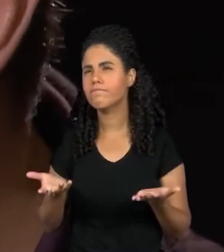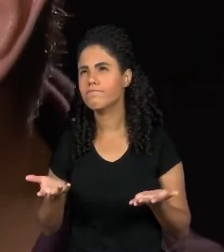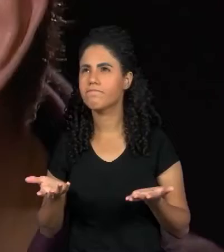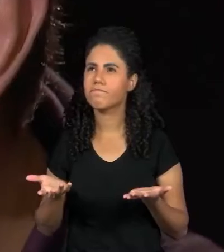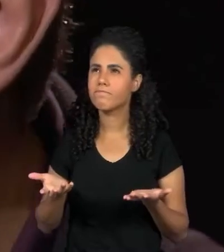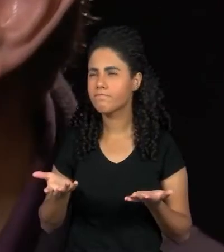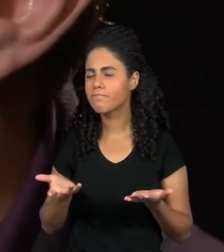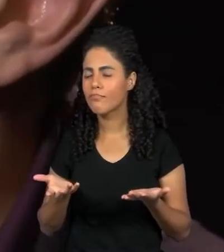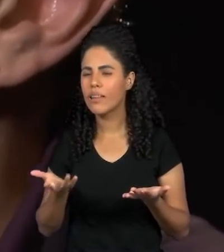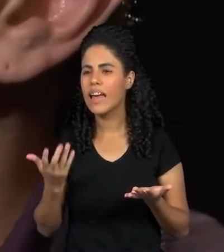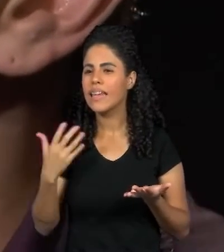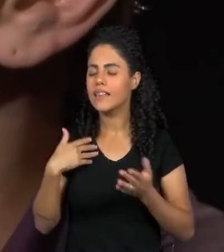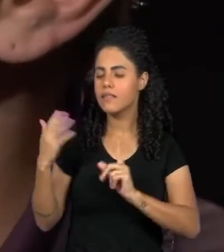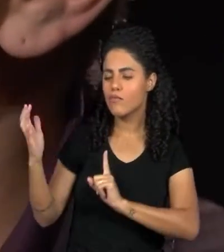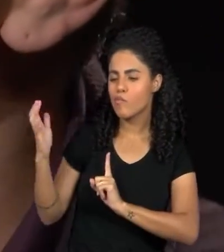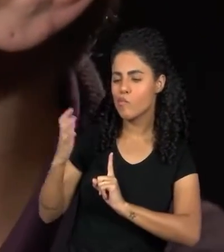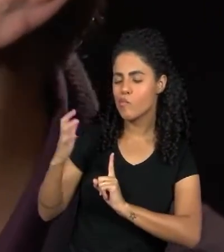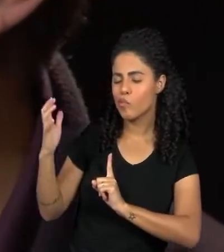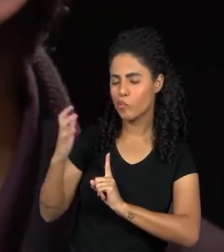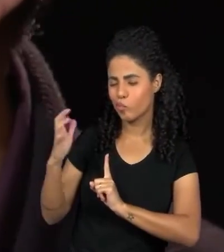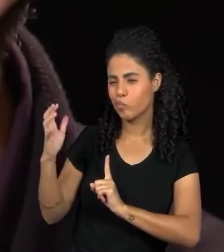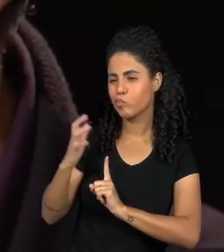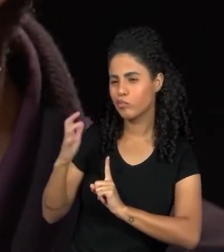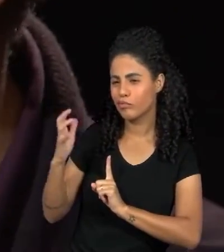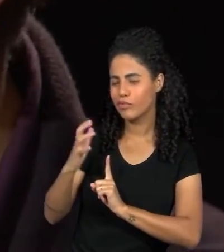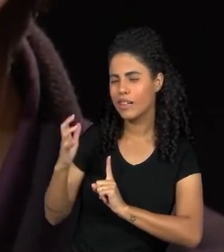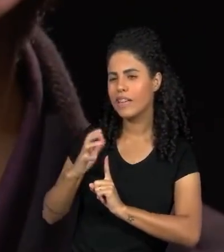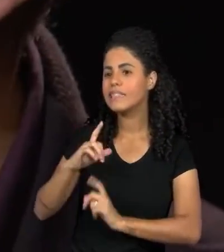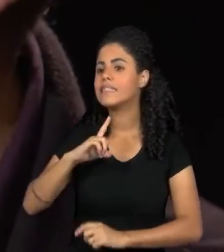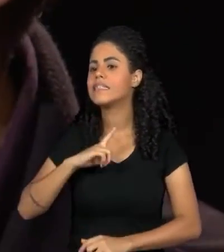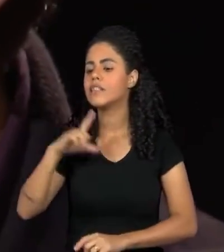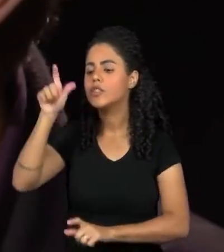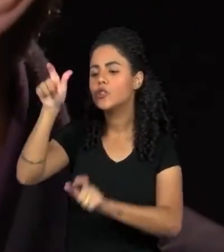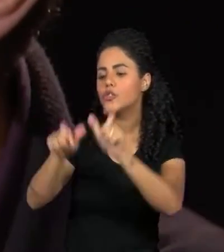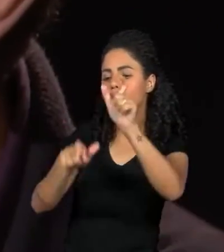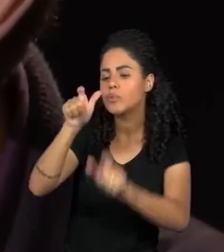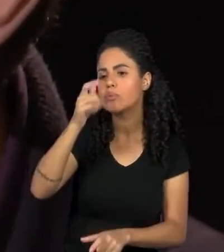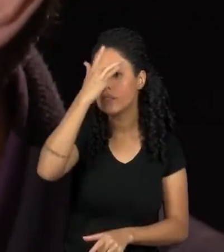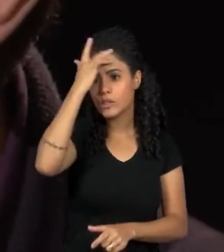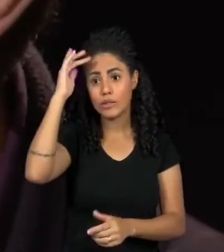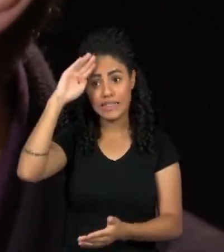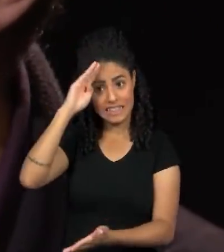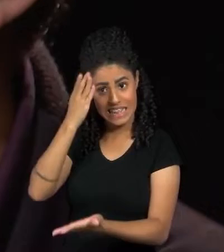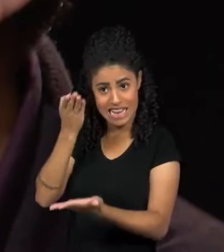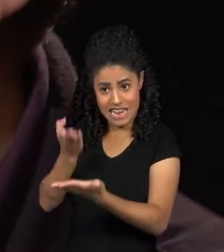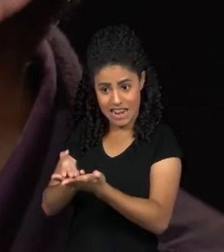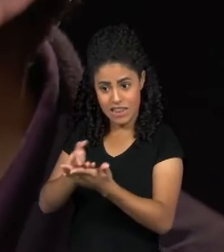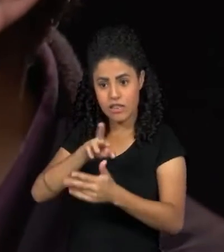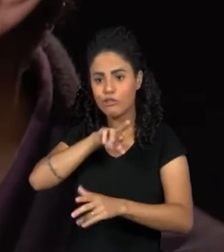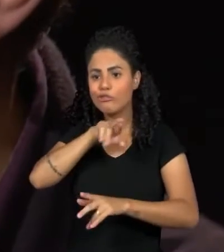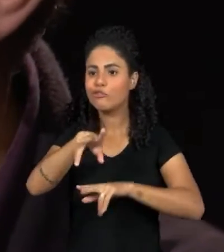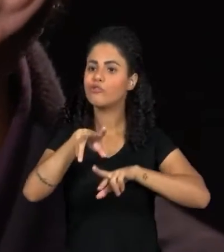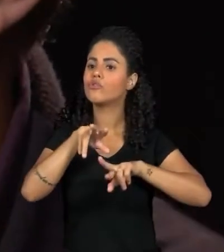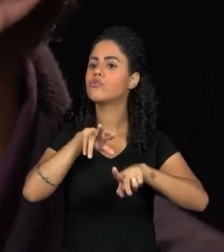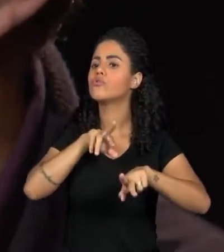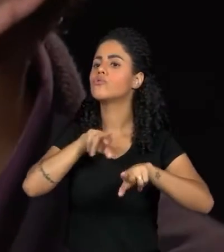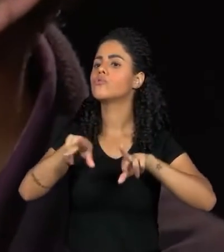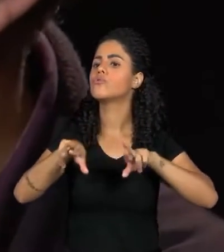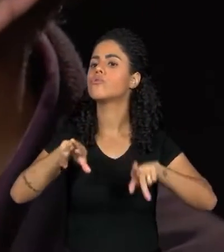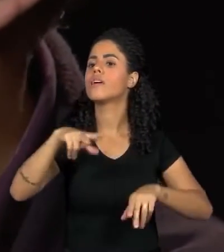nessa confluência de pessoas e crenças distintas eh